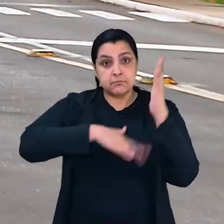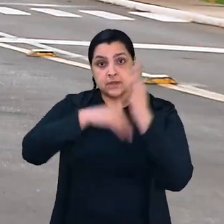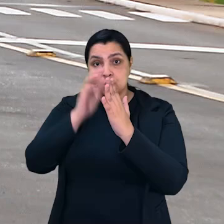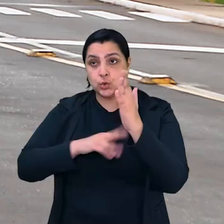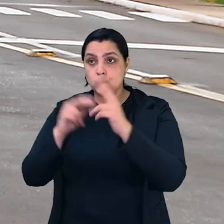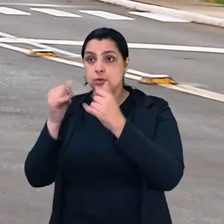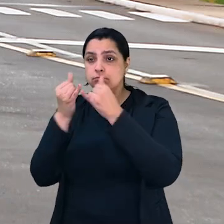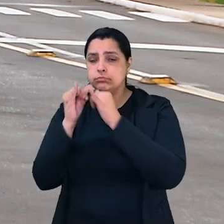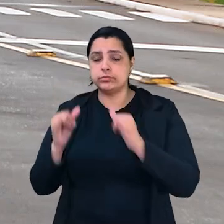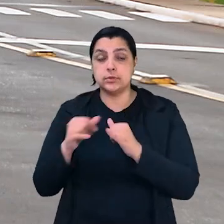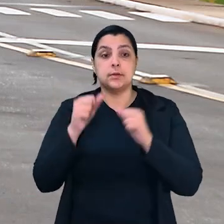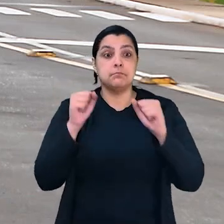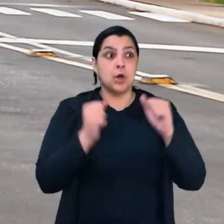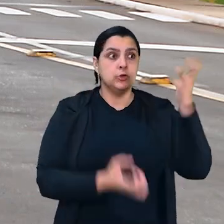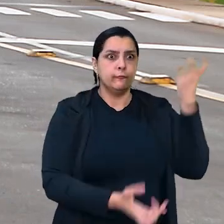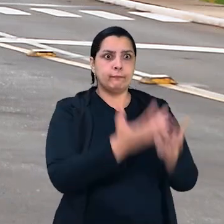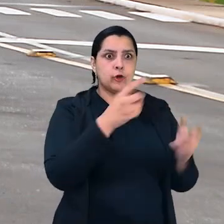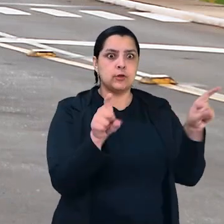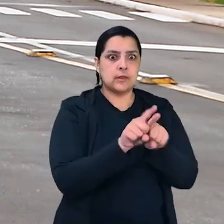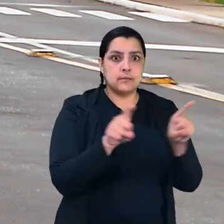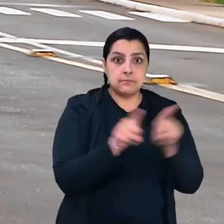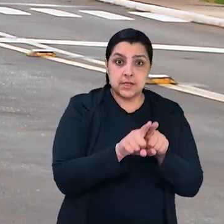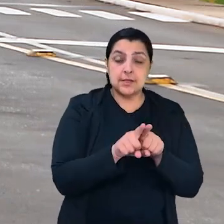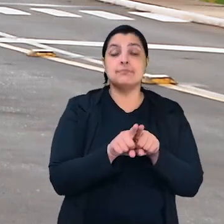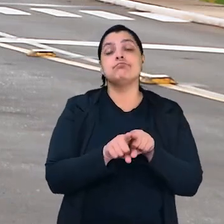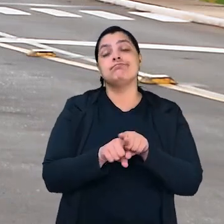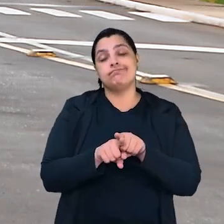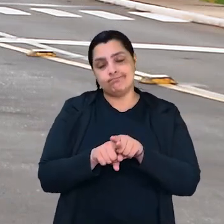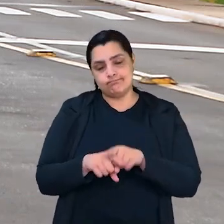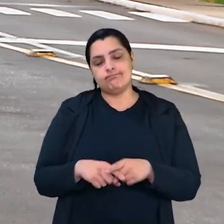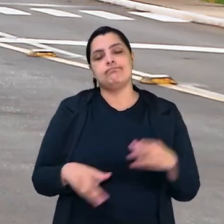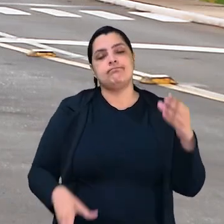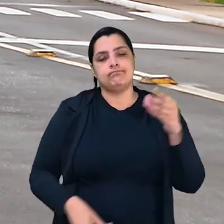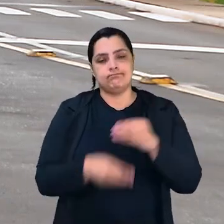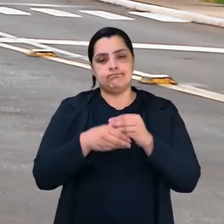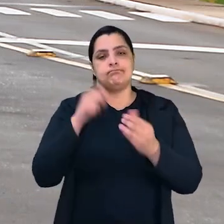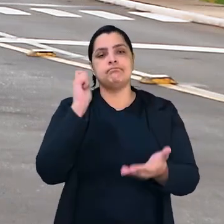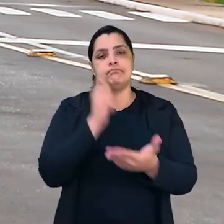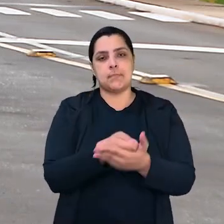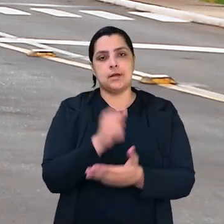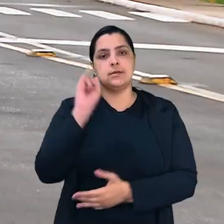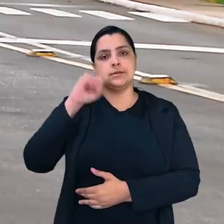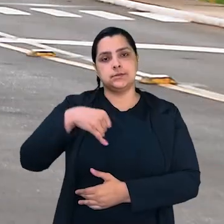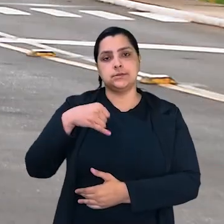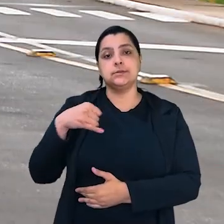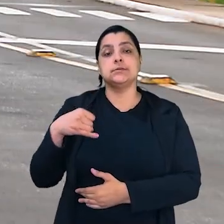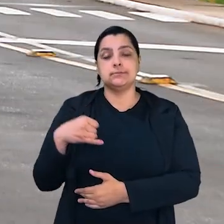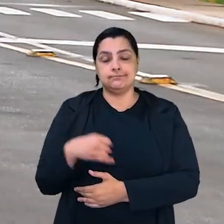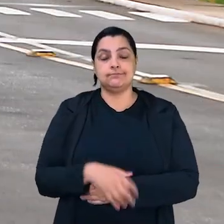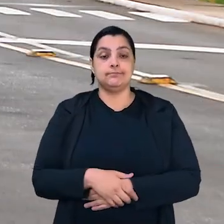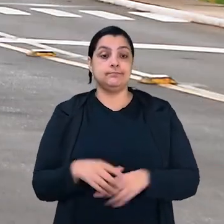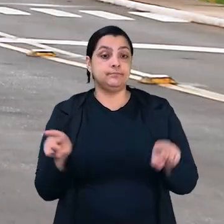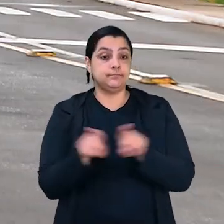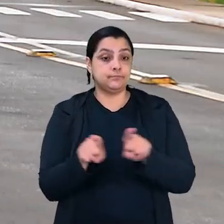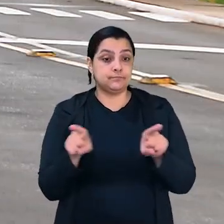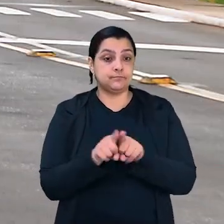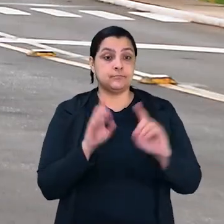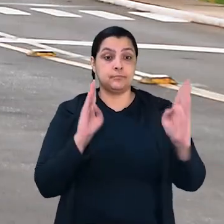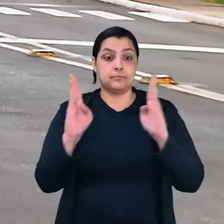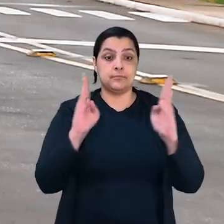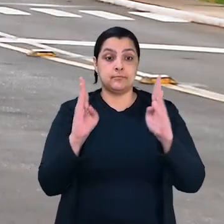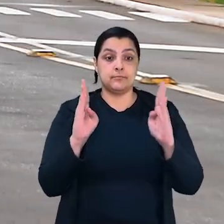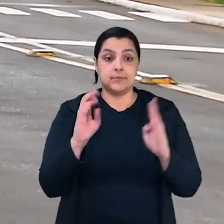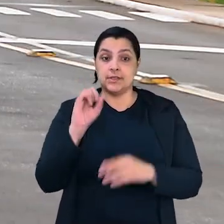pintura em locais com materiais inflamáveis e energia elétrica justificam o pagamento do adicional,